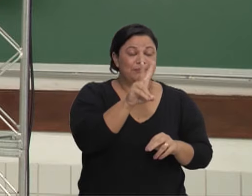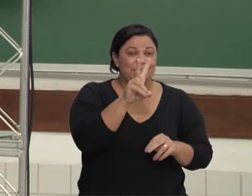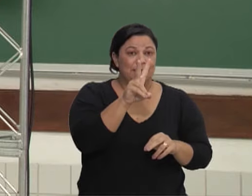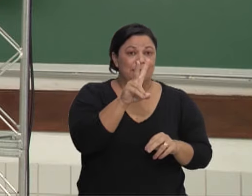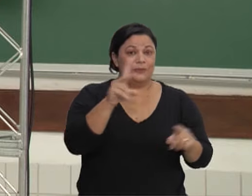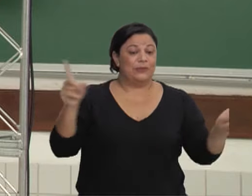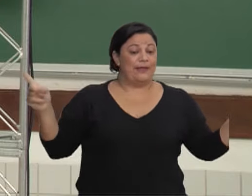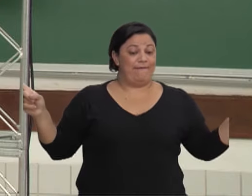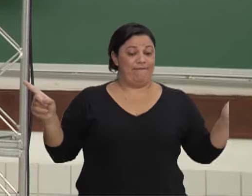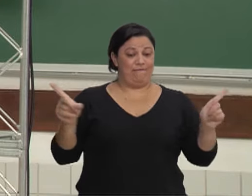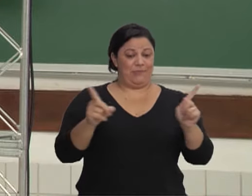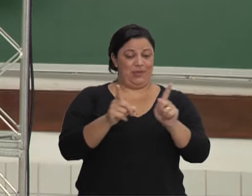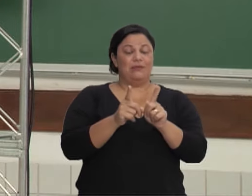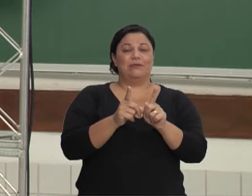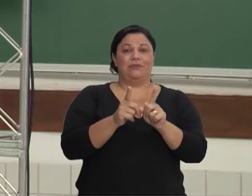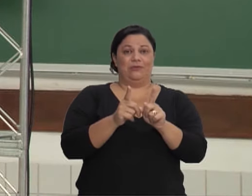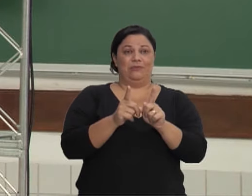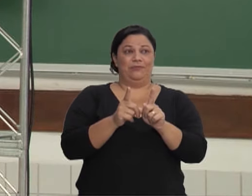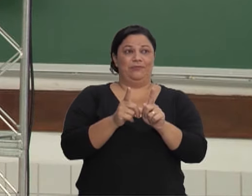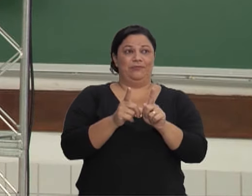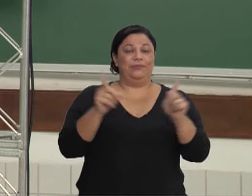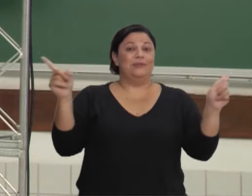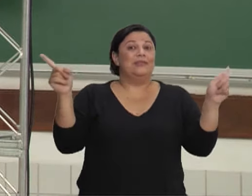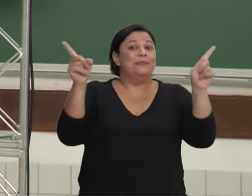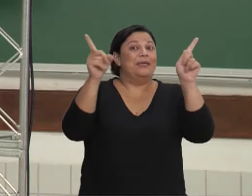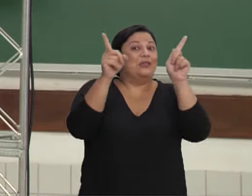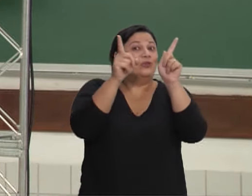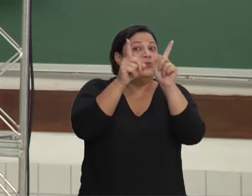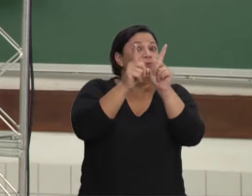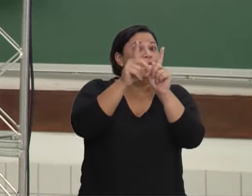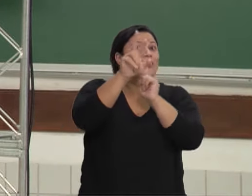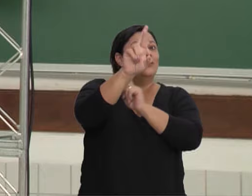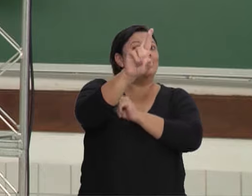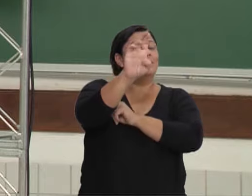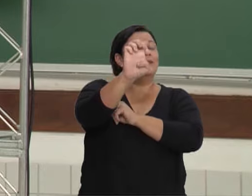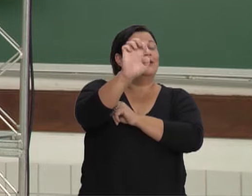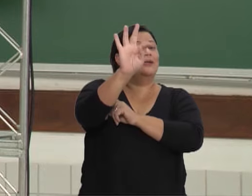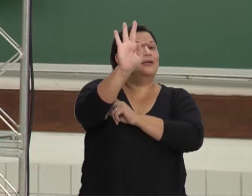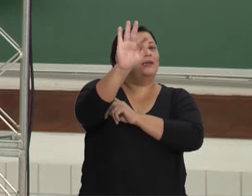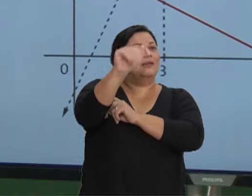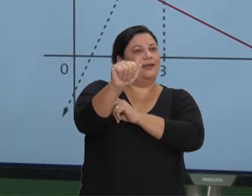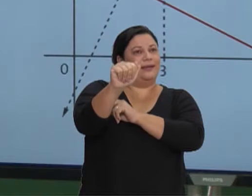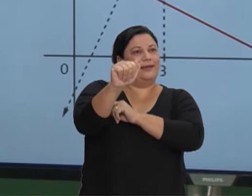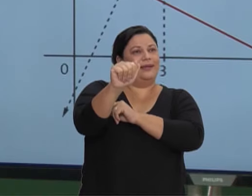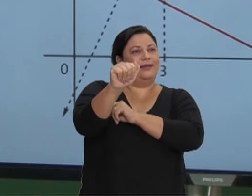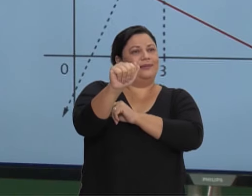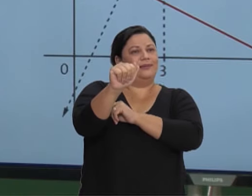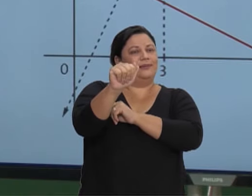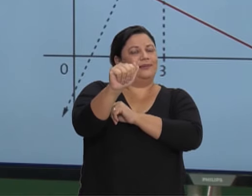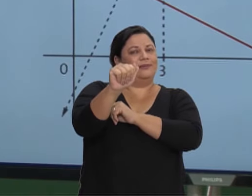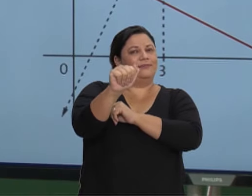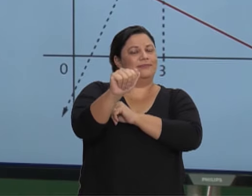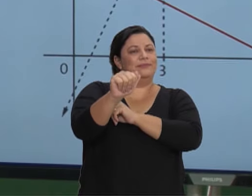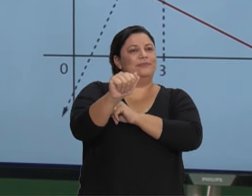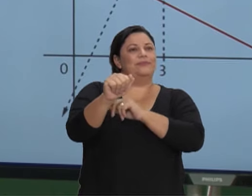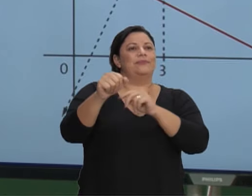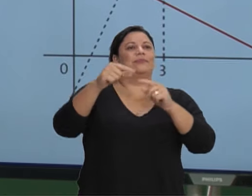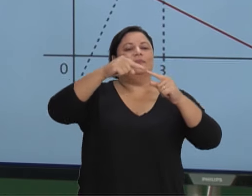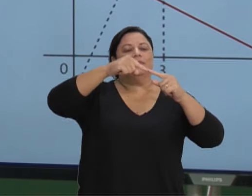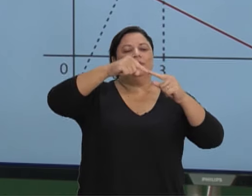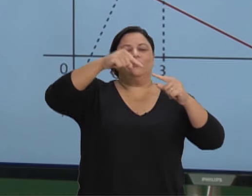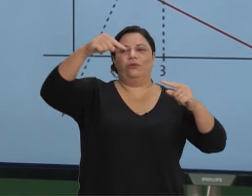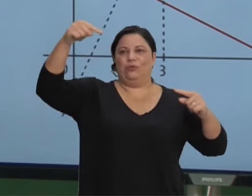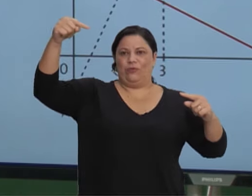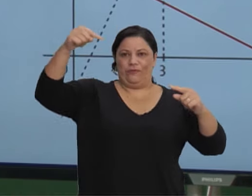gente. A menor distância tem que ser uma reta. E, enfim, tem que formar um ângulo perpendicular, um ângulo de 90